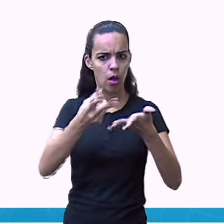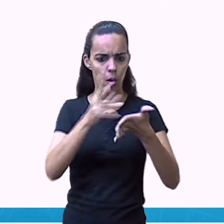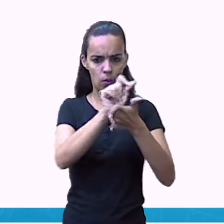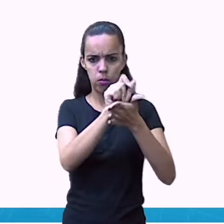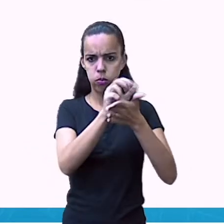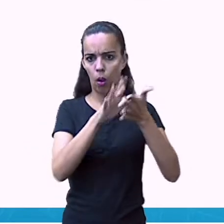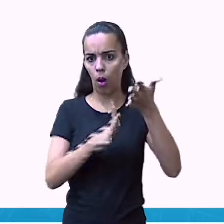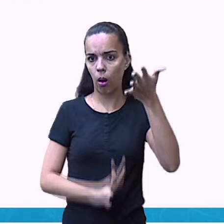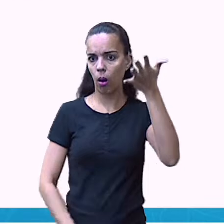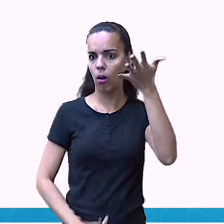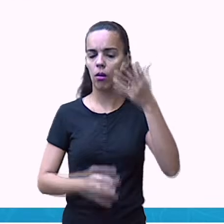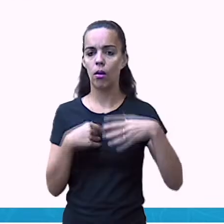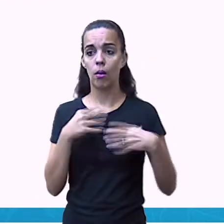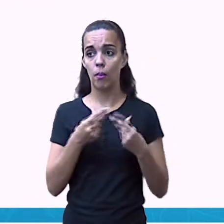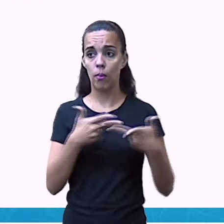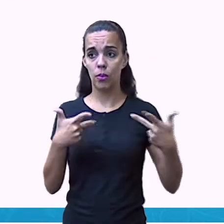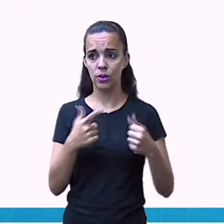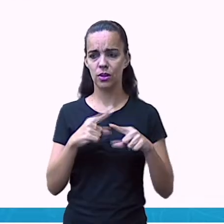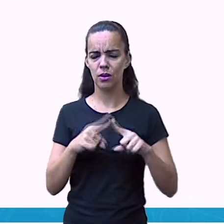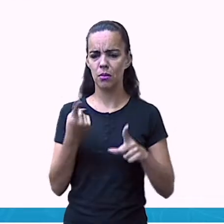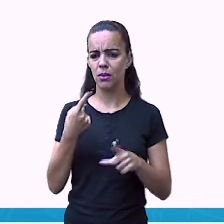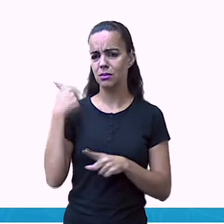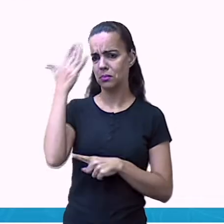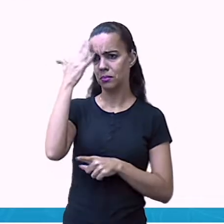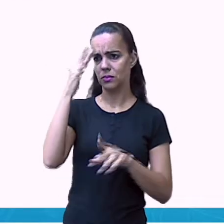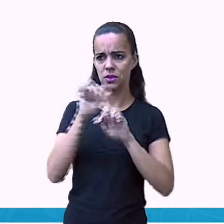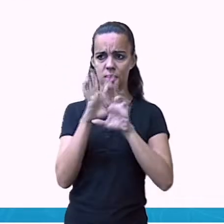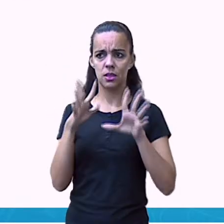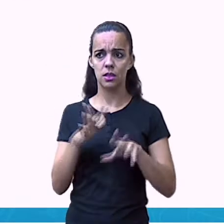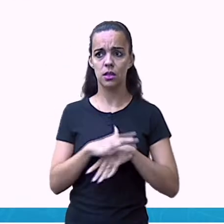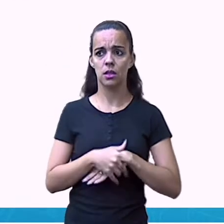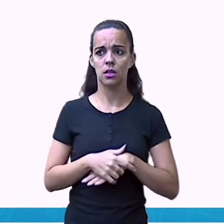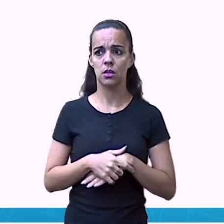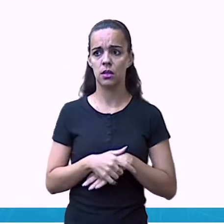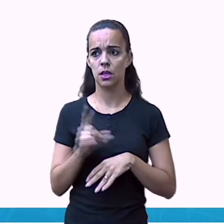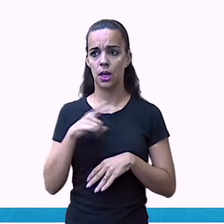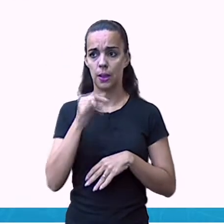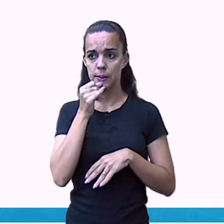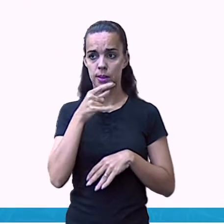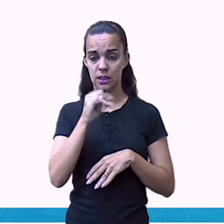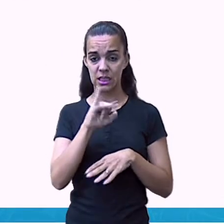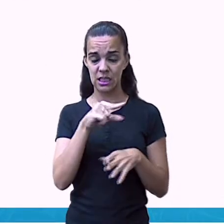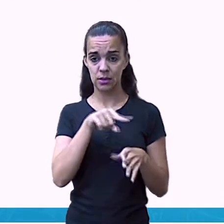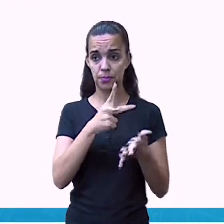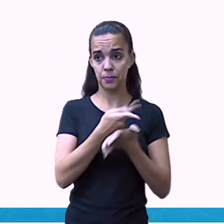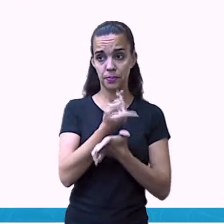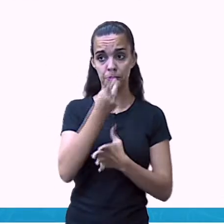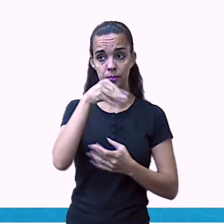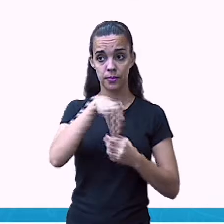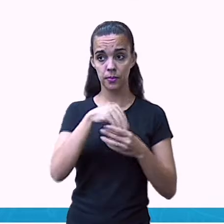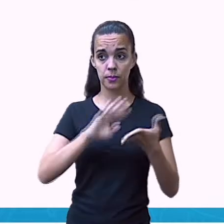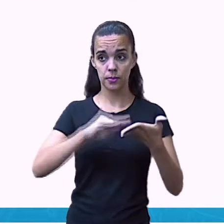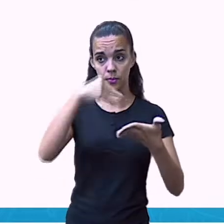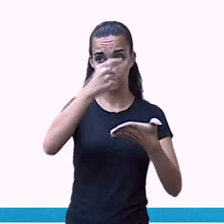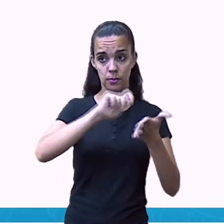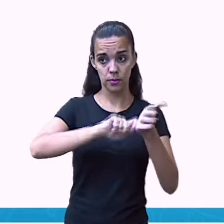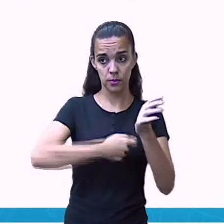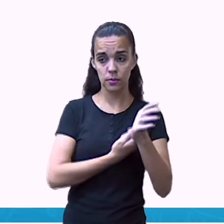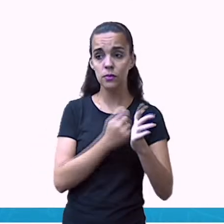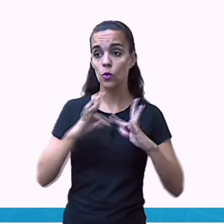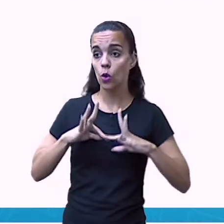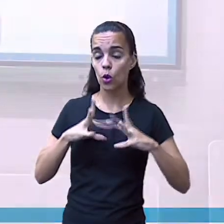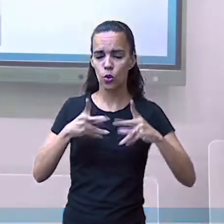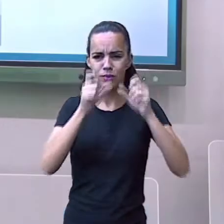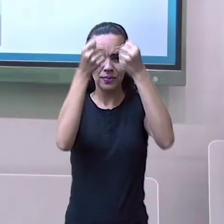uma linguagem que você não entenda, não compreenda. Caso aquele contrato não seja